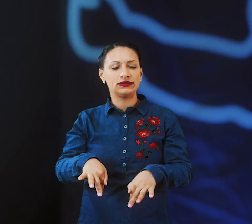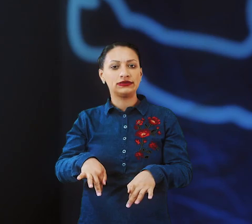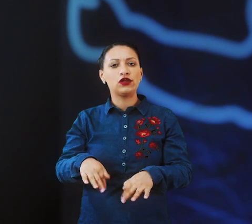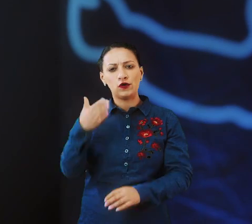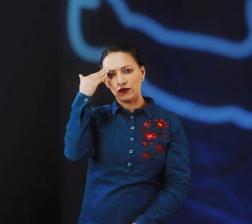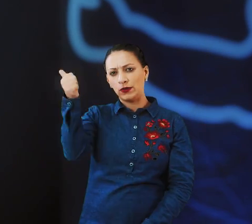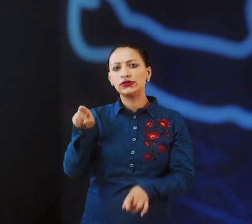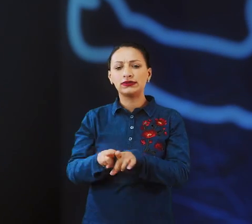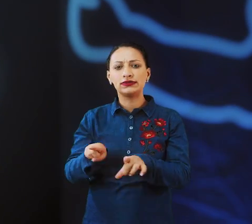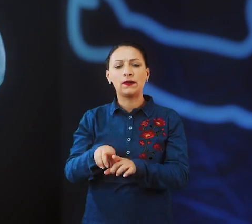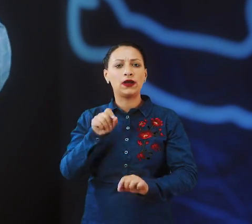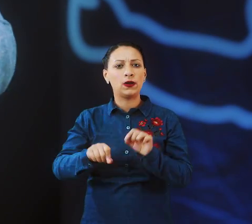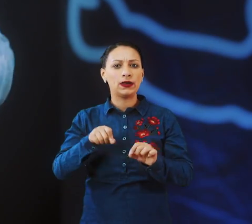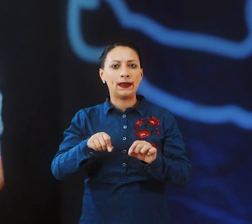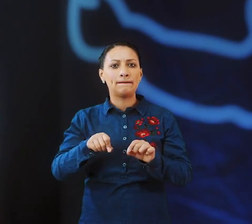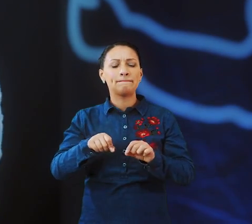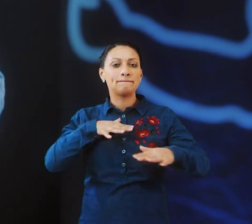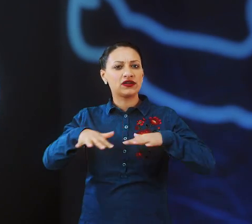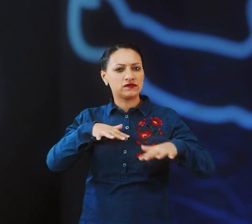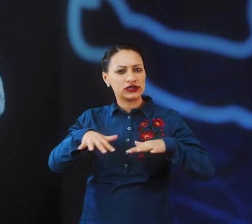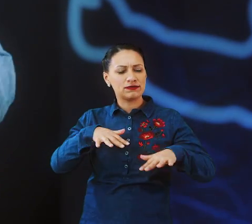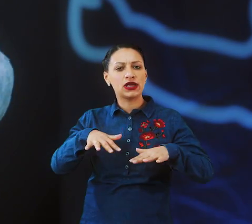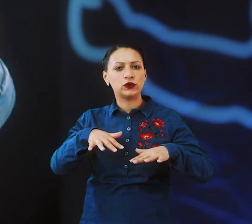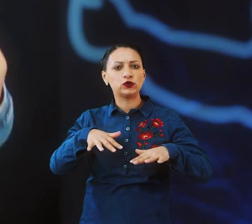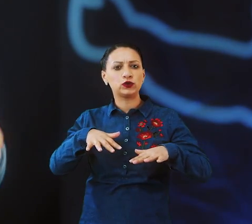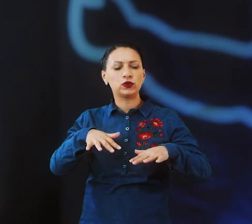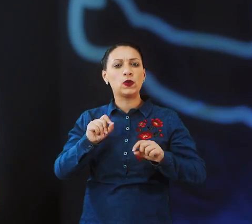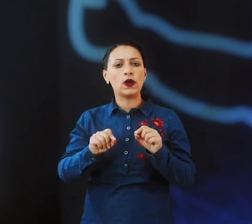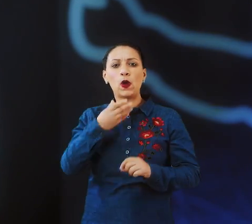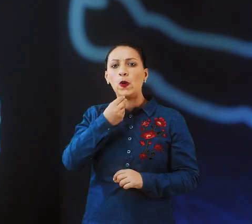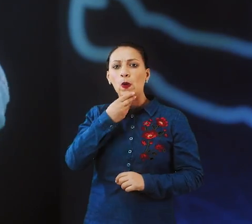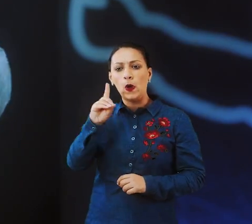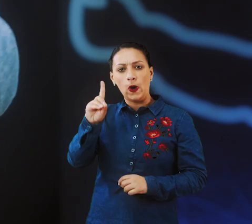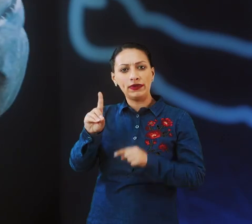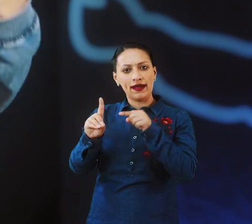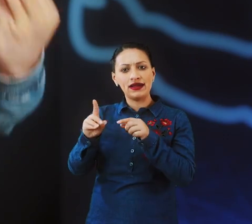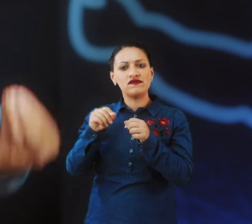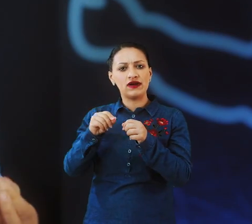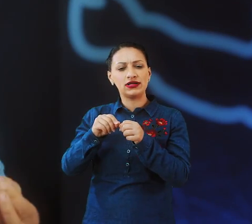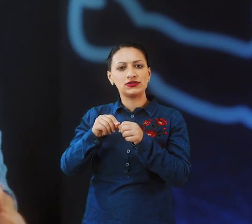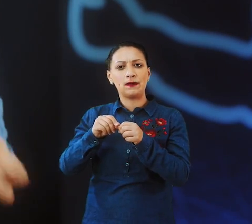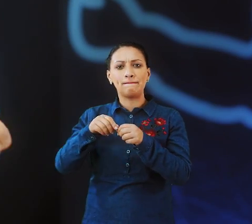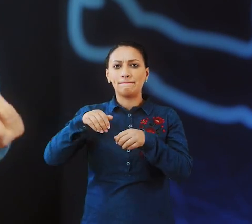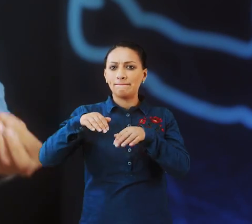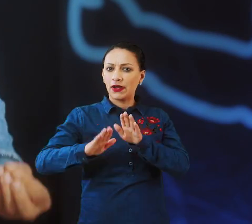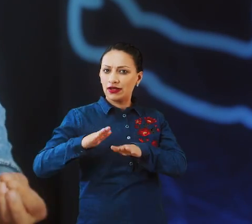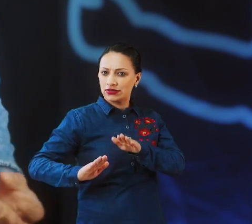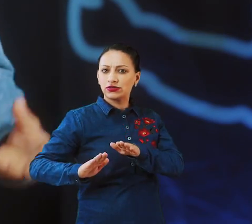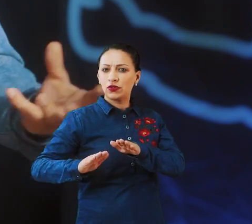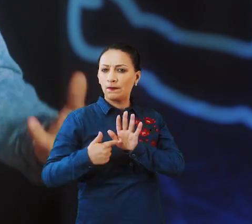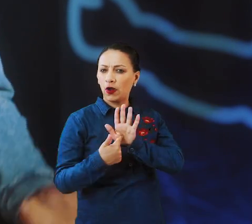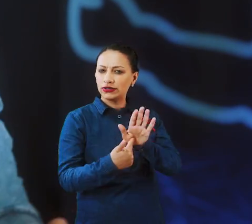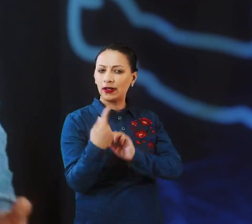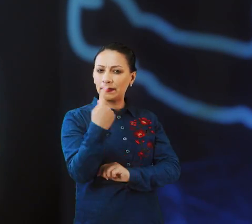famoso tira-espinho, movimento pantomímico, onde o peão executa um passo, onde demonstra a baiala que pisou um